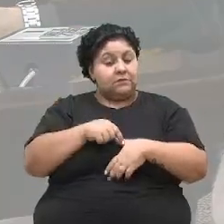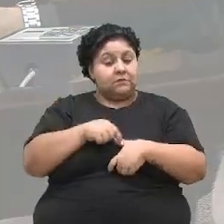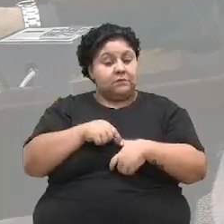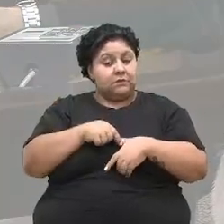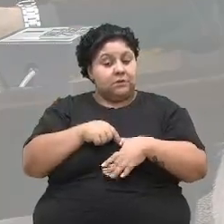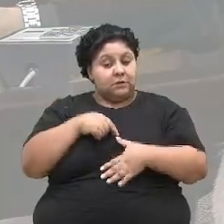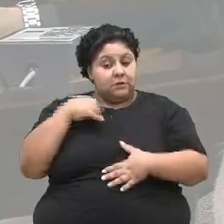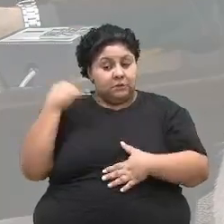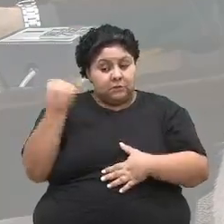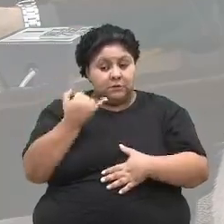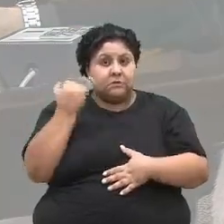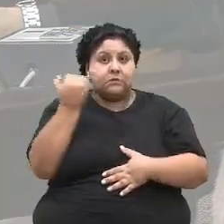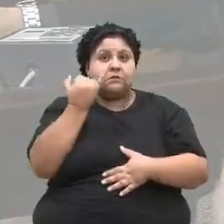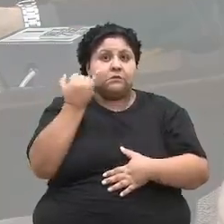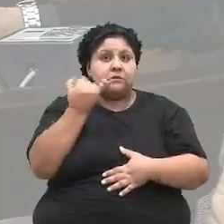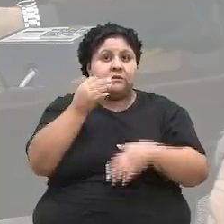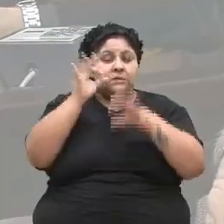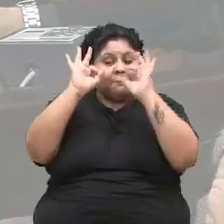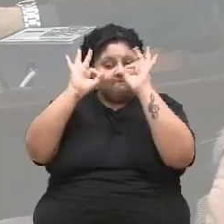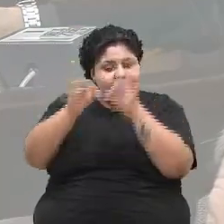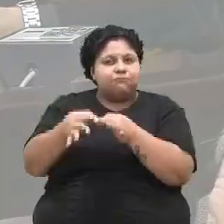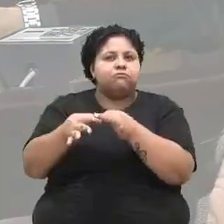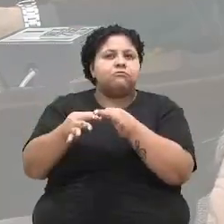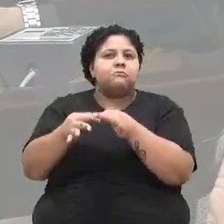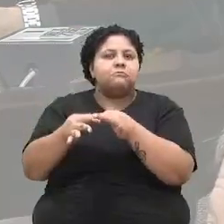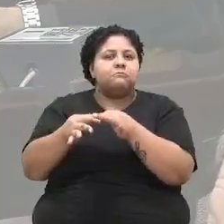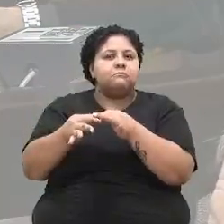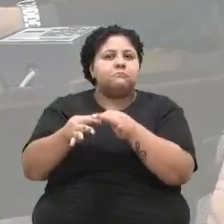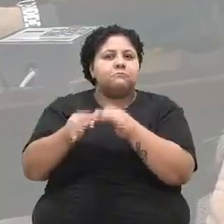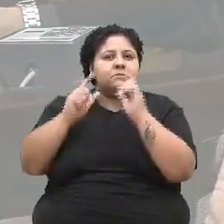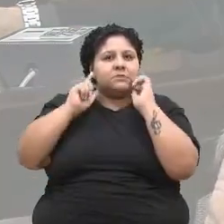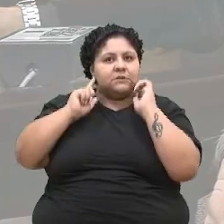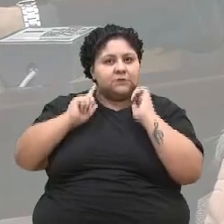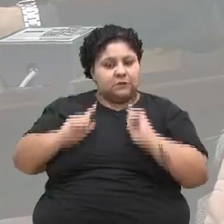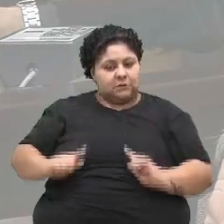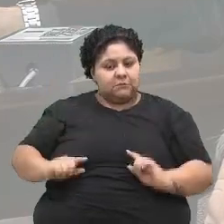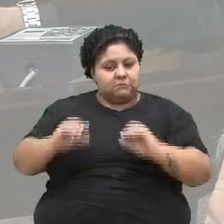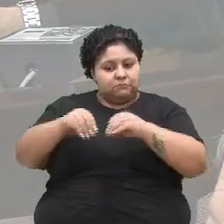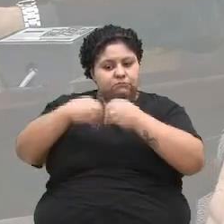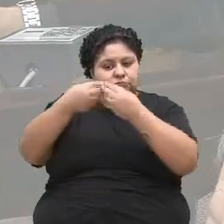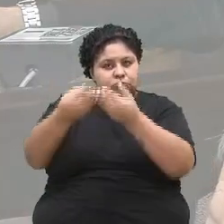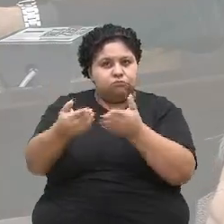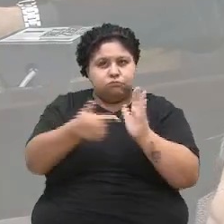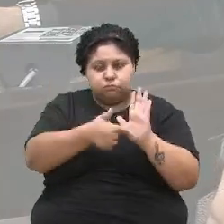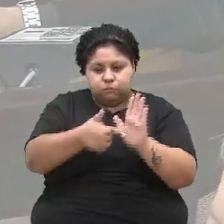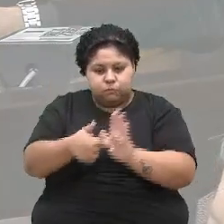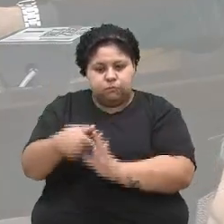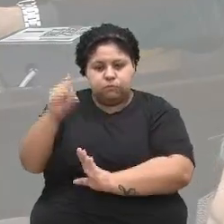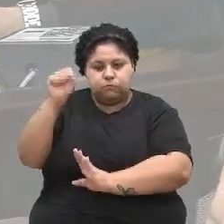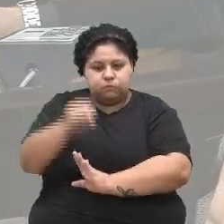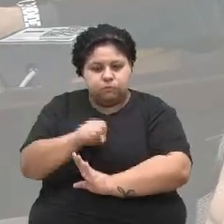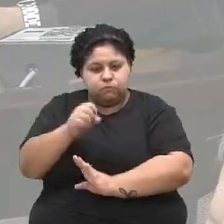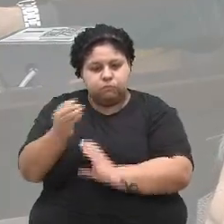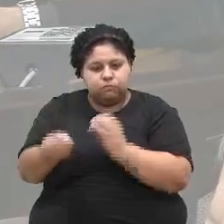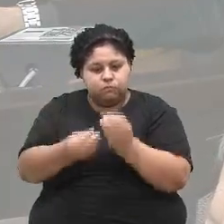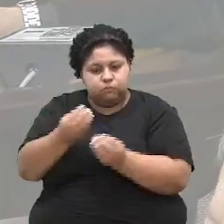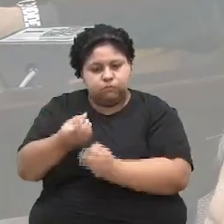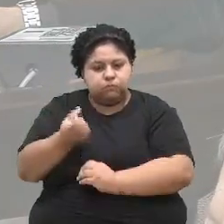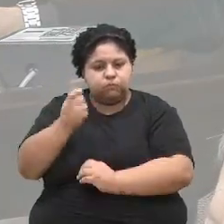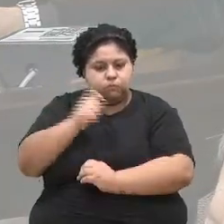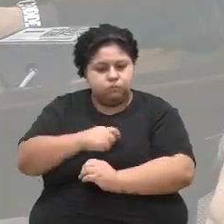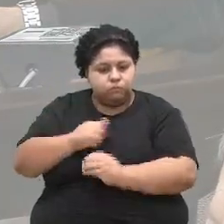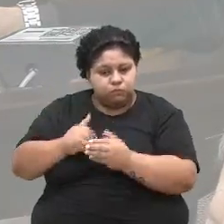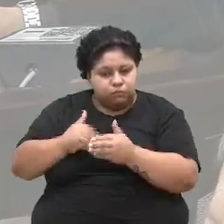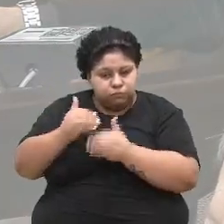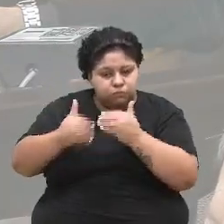passo acertado que esta gestão dá, demonstrando de fato o qual ela precisa avançar.